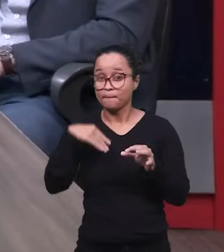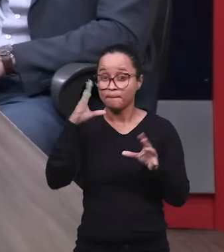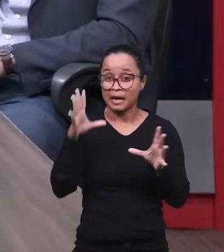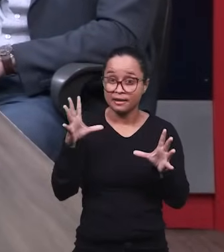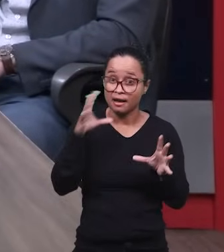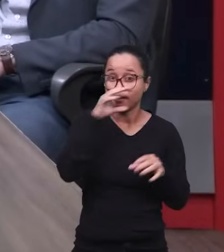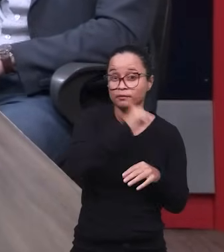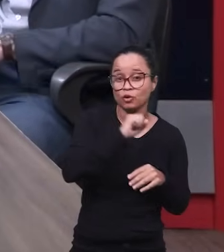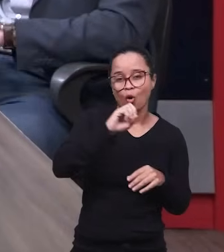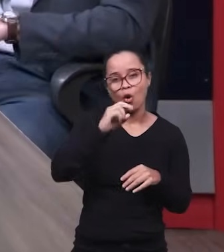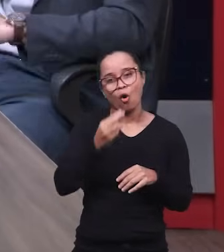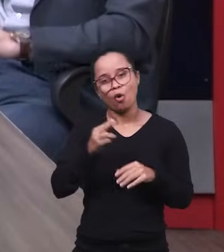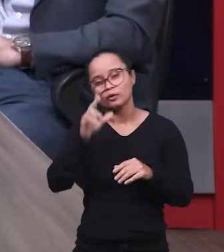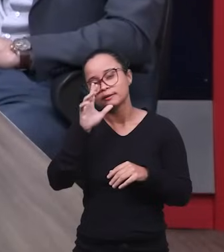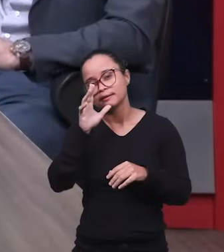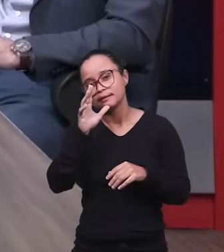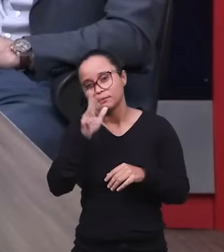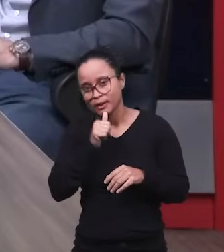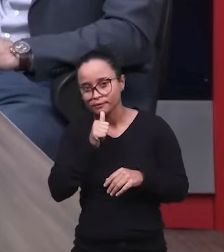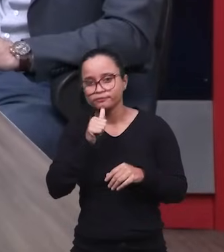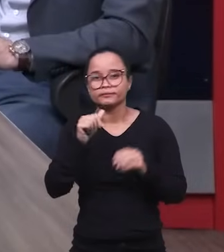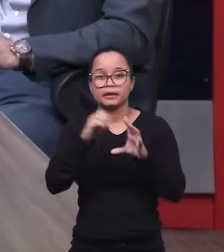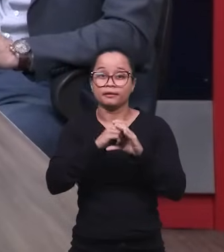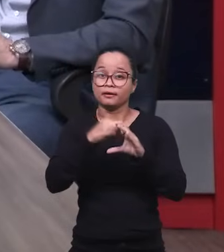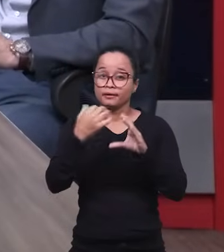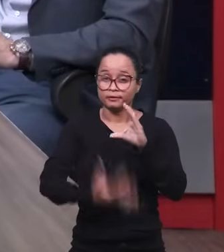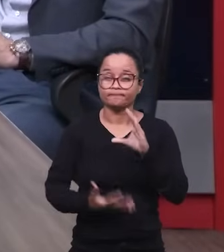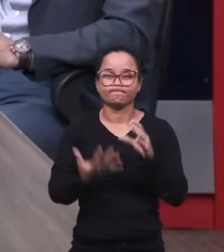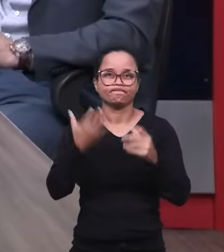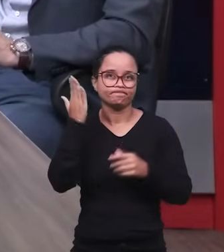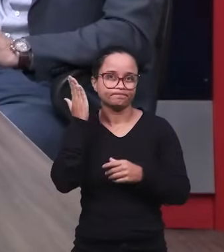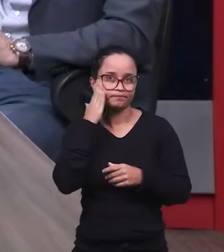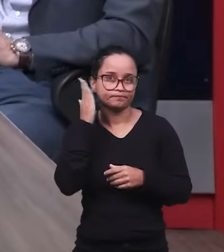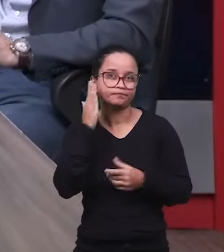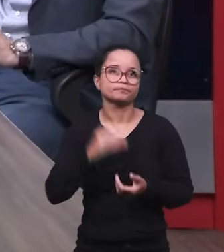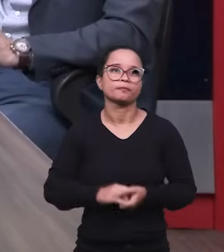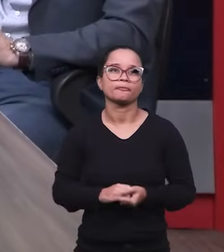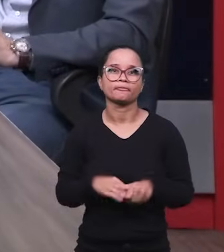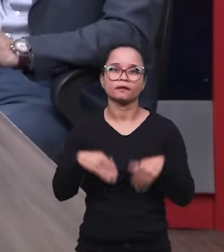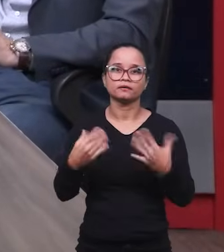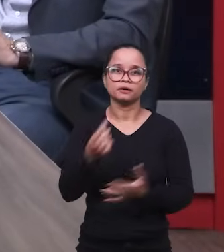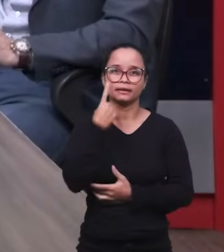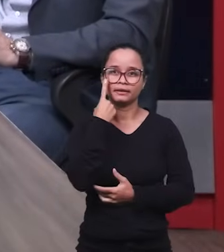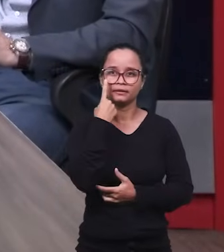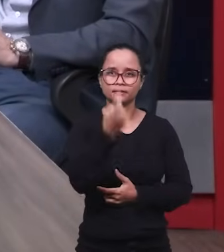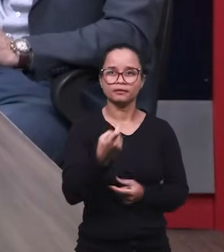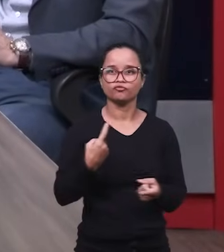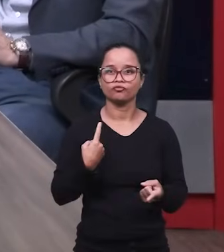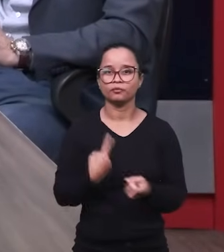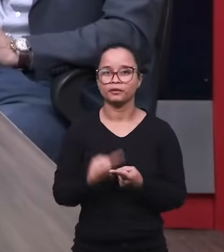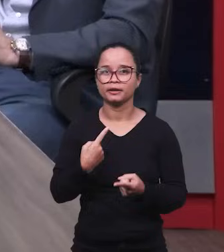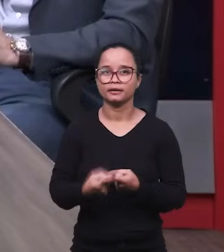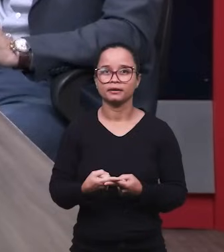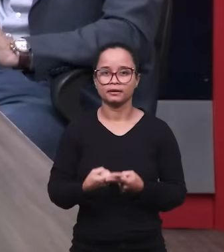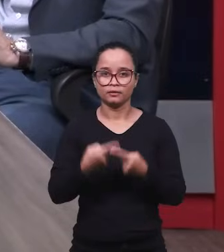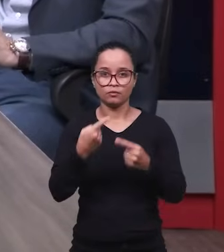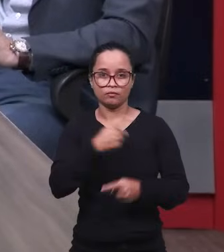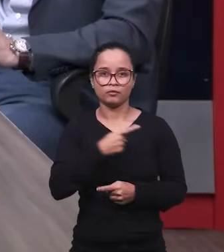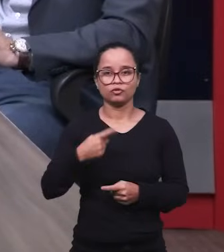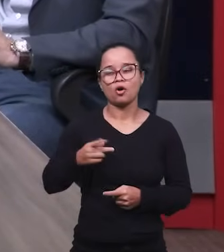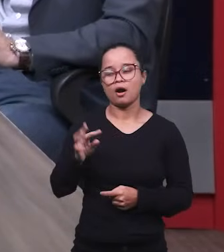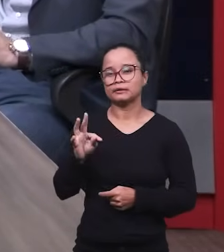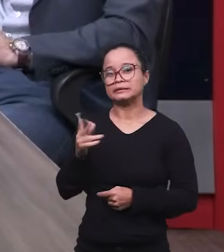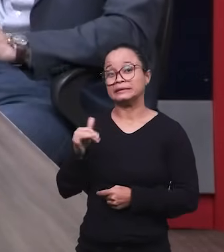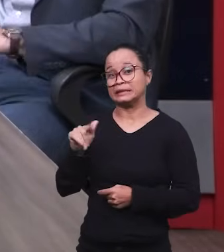diminuído ou dilatado nesse aspecto, entendeu? É interessante, assim, só uma observação, o pastor Tiago está